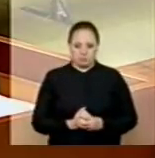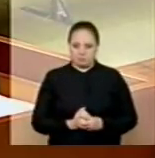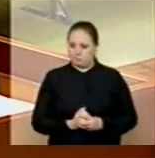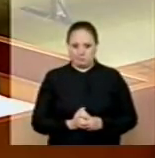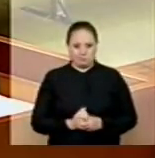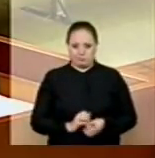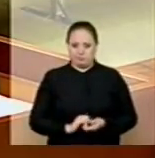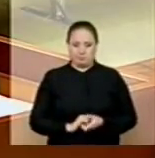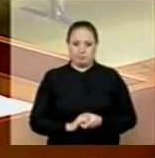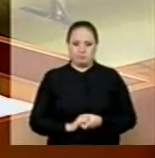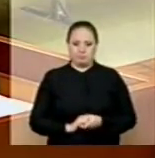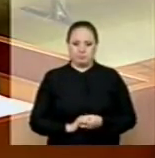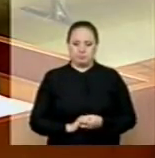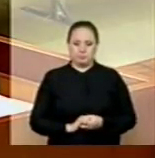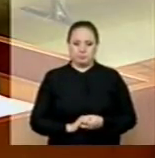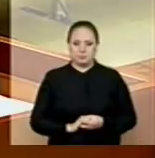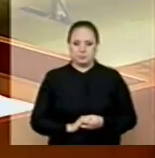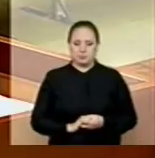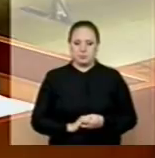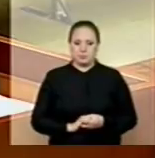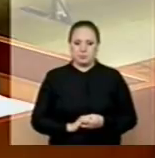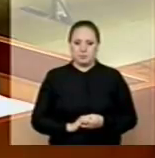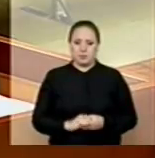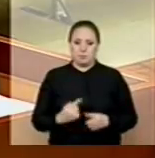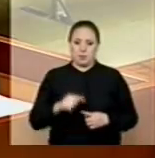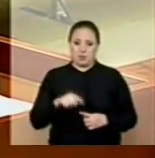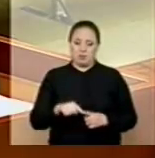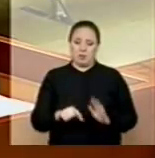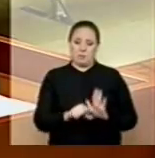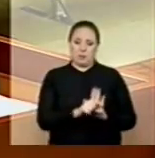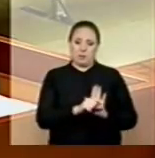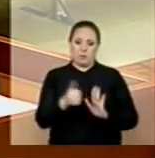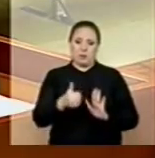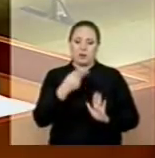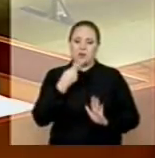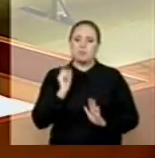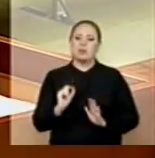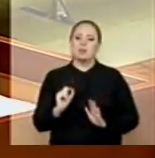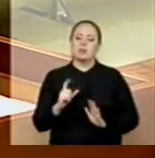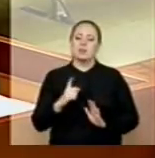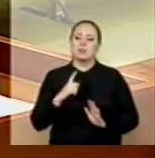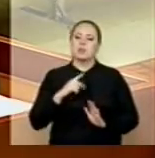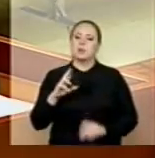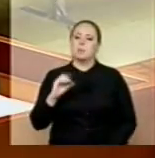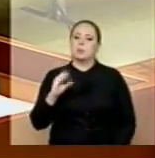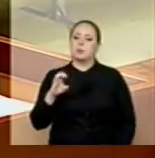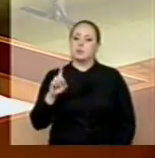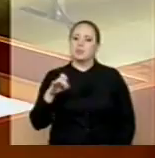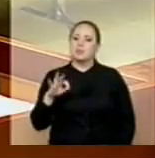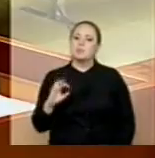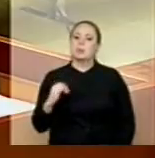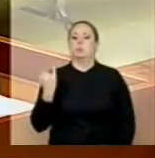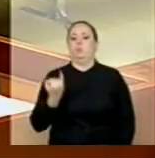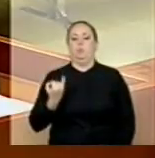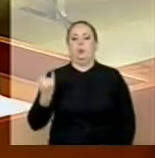Porque, ao fim e ao cabo, nesse ponto específico, o parágrafo 1º do artigo 27 estabelece um procedimento. O procedimento é